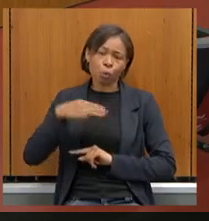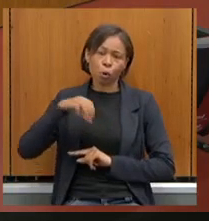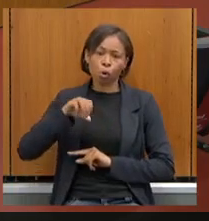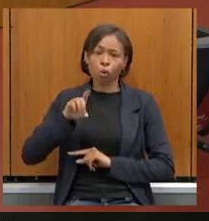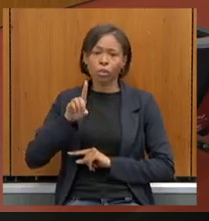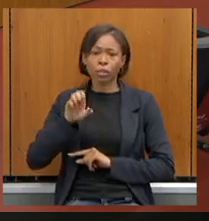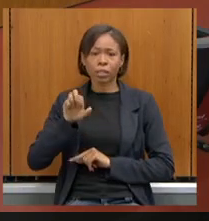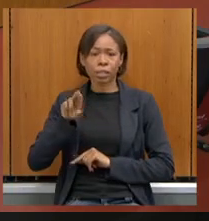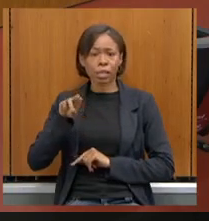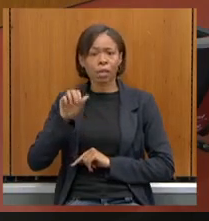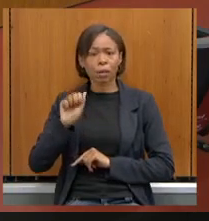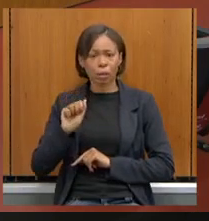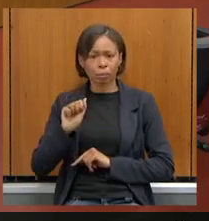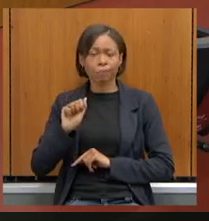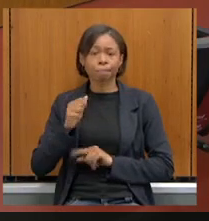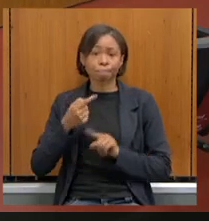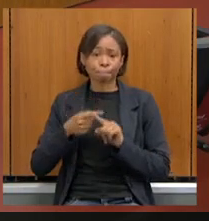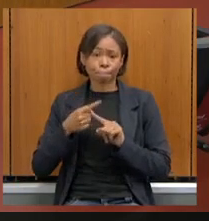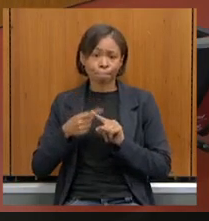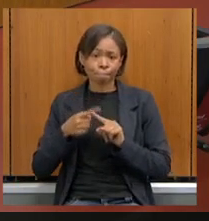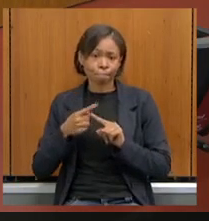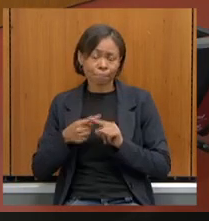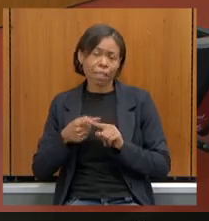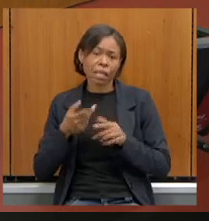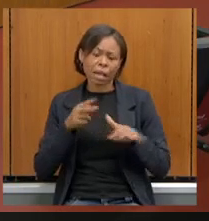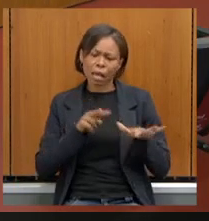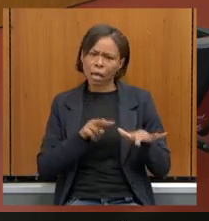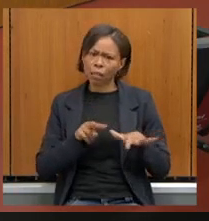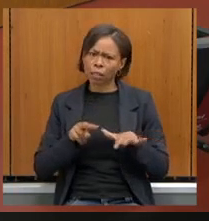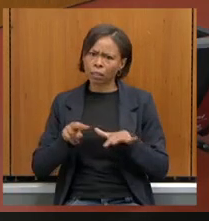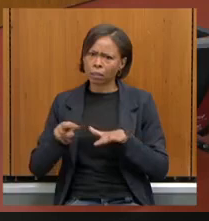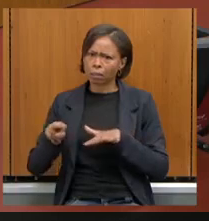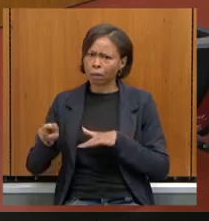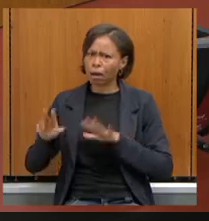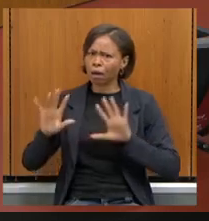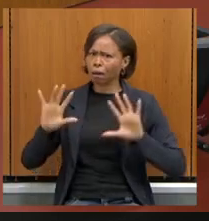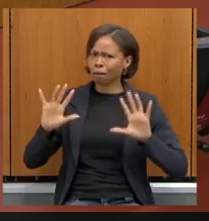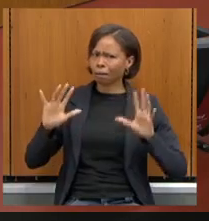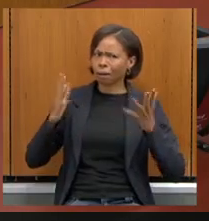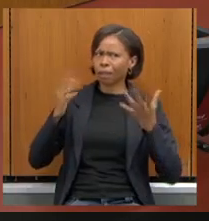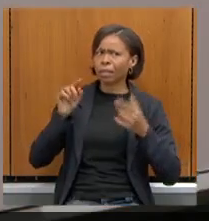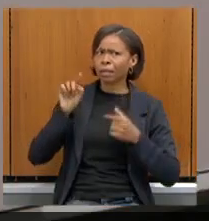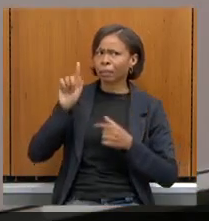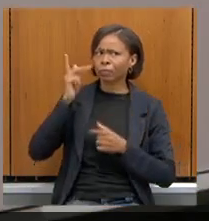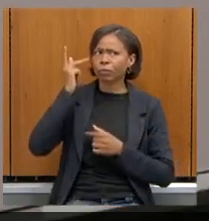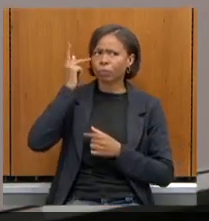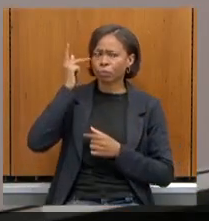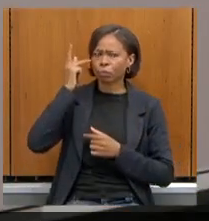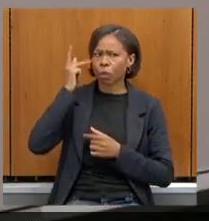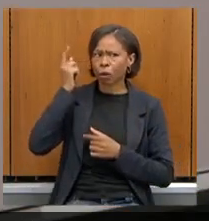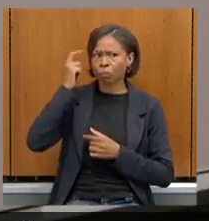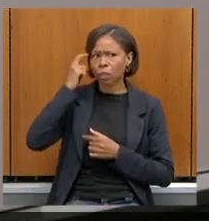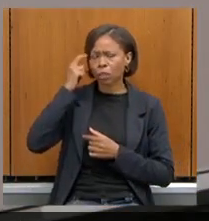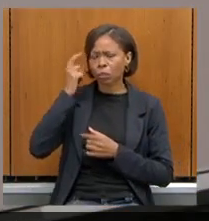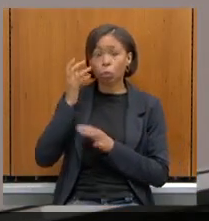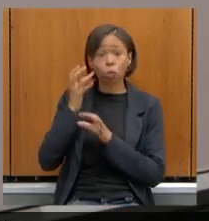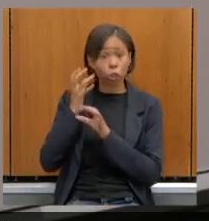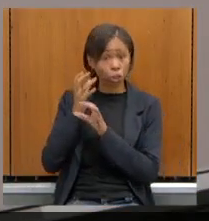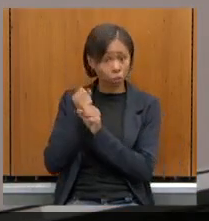entendimento de cultura nacional que a Semana de Arte Moderna de São Paulo pensou e faz 100 anos agora em